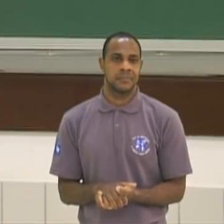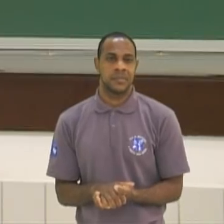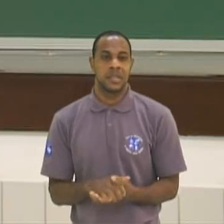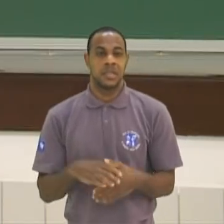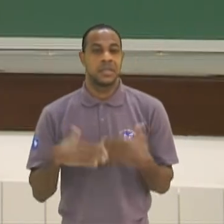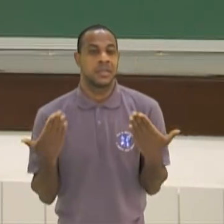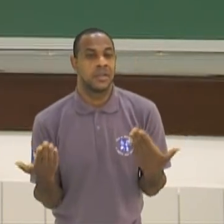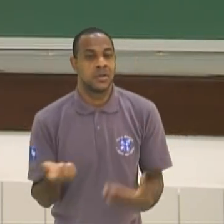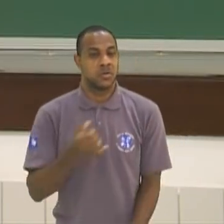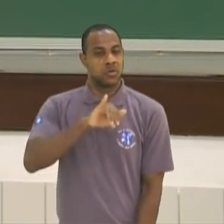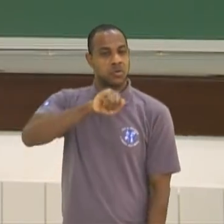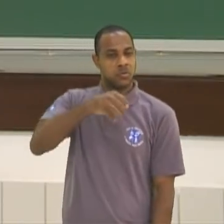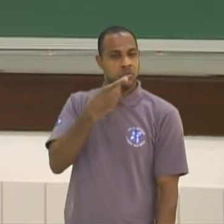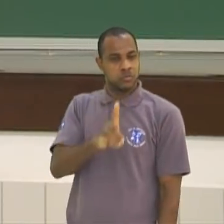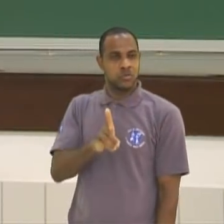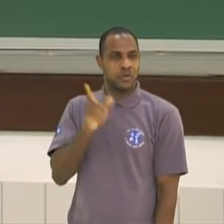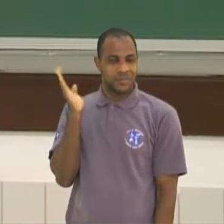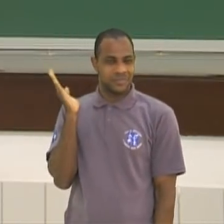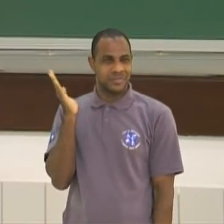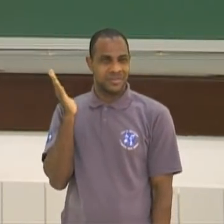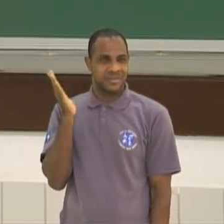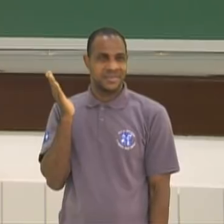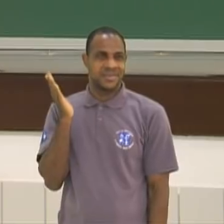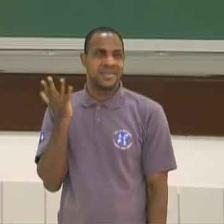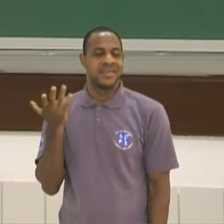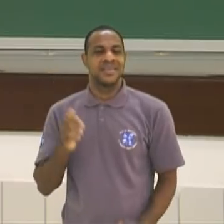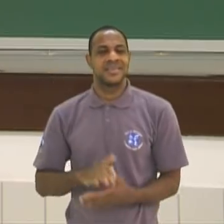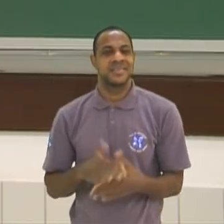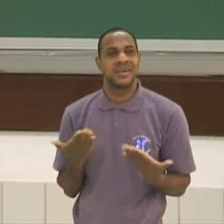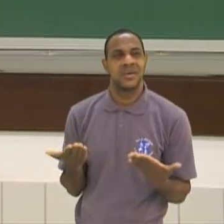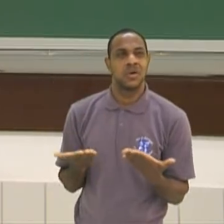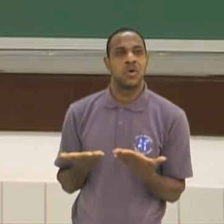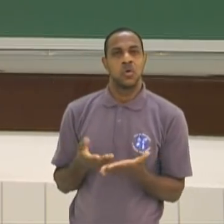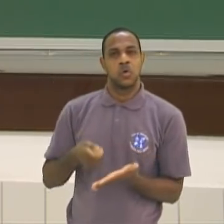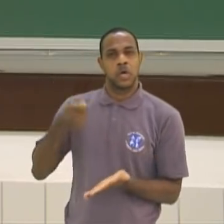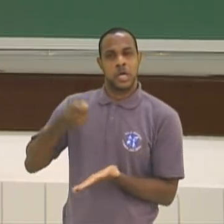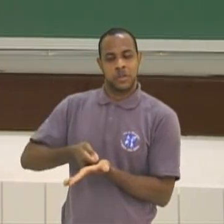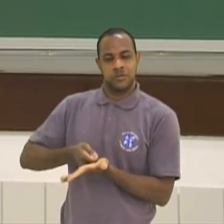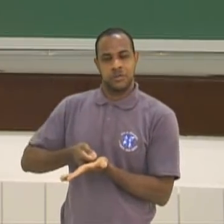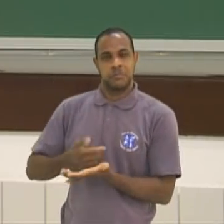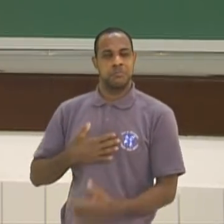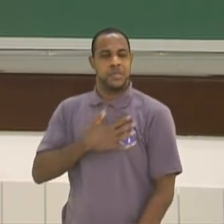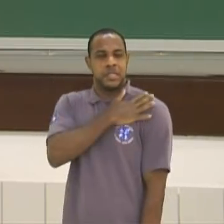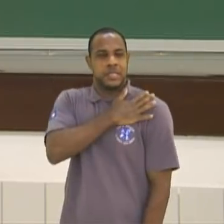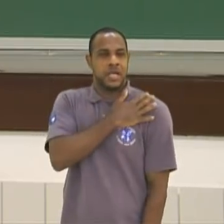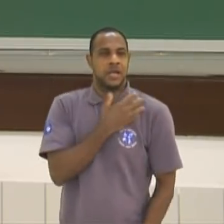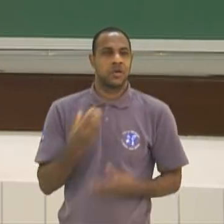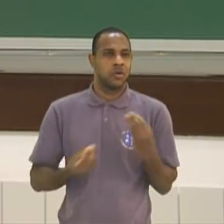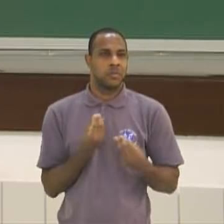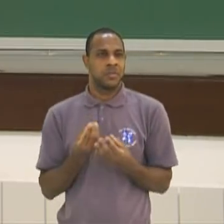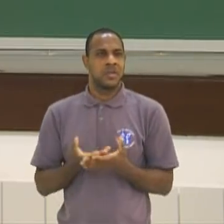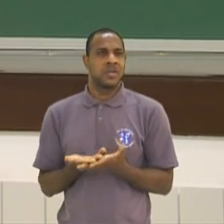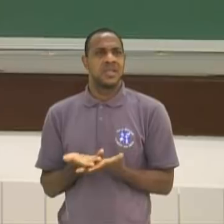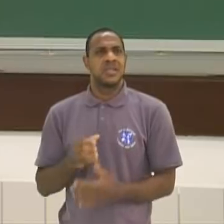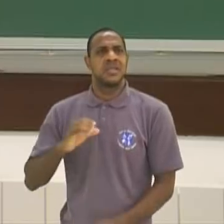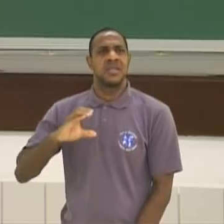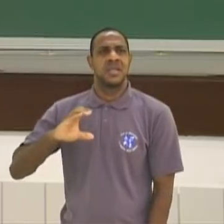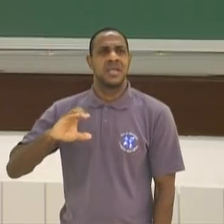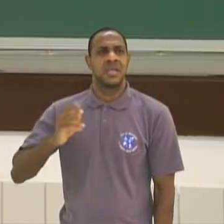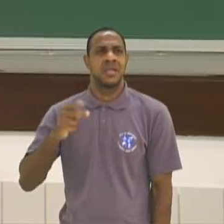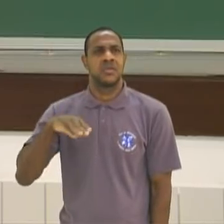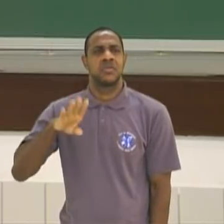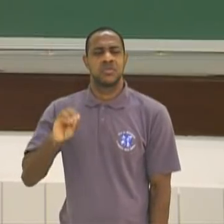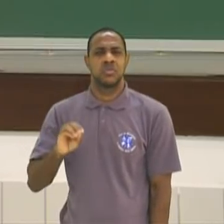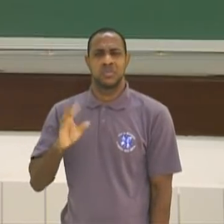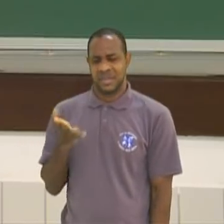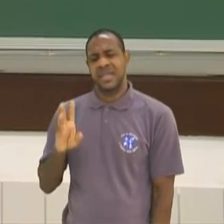com o João Figueiredo o auge do regime militar e os chamados anos de chumbo? É obviamente falsa